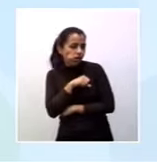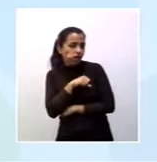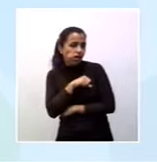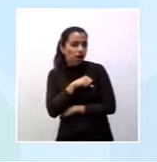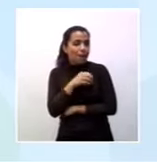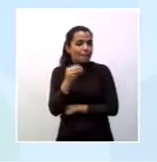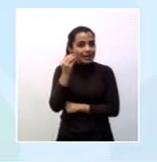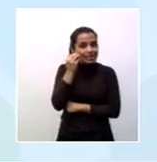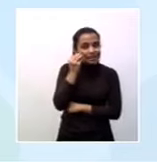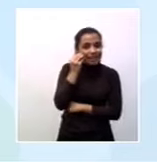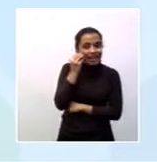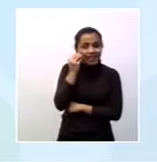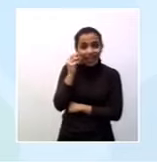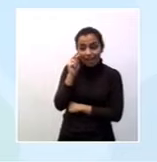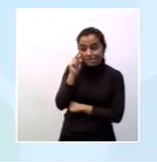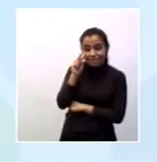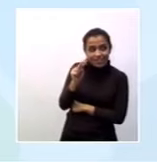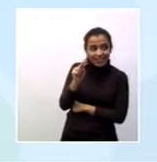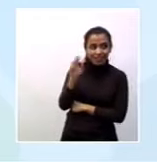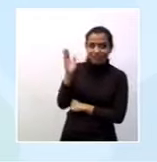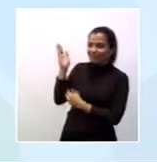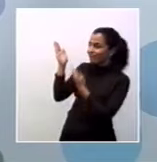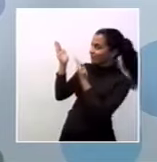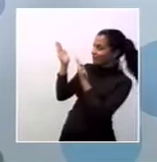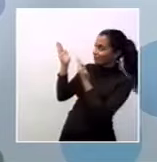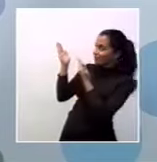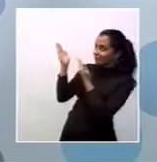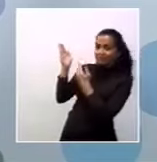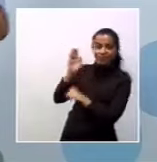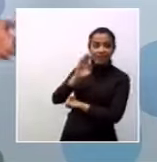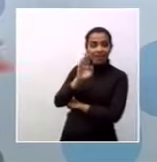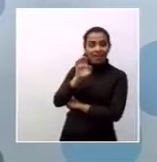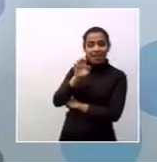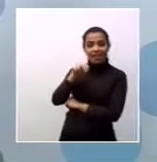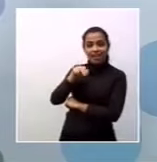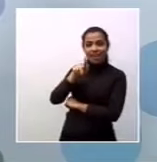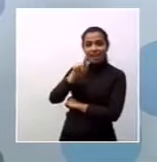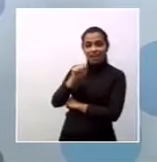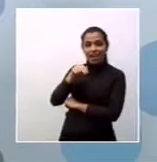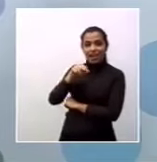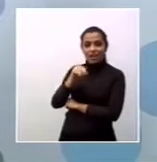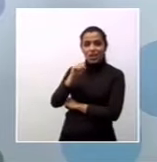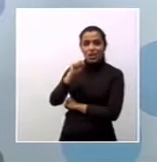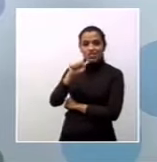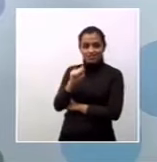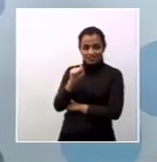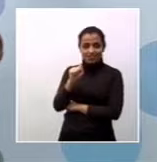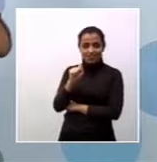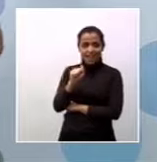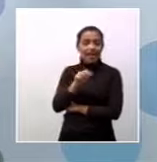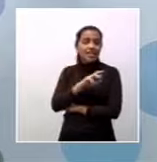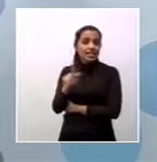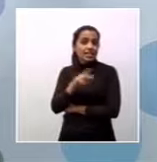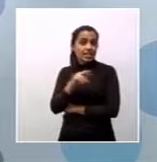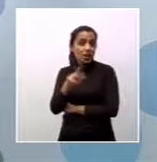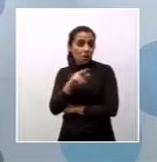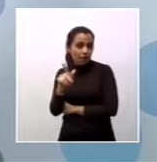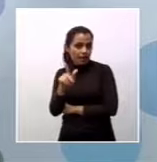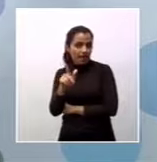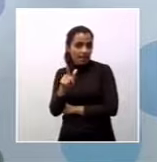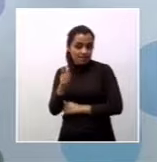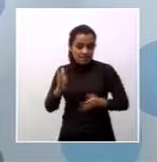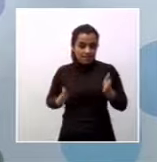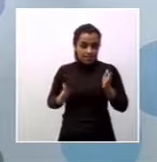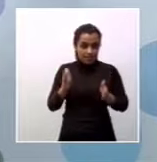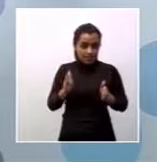quando as vezes a gente olha só a chamada da notícia na verdade ela não é coerente com a época que a gente tá ou quando o texto